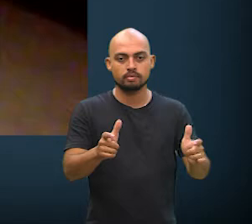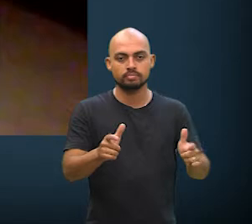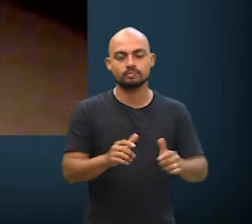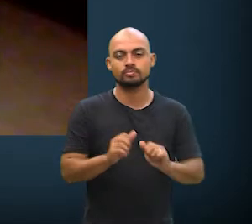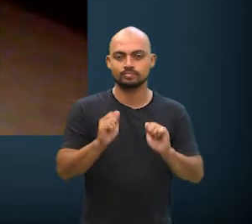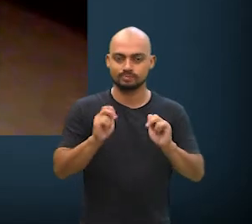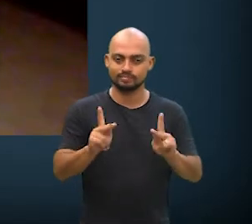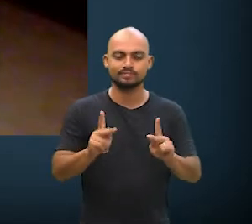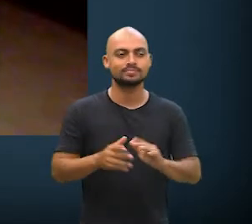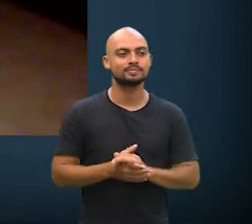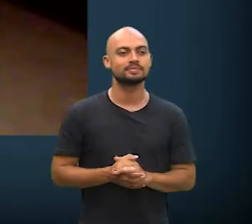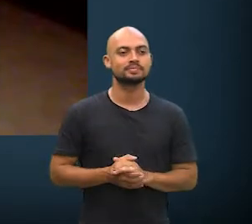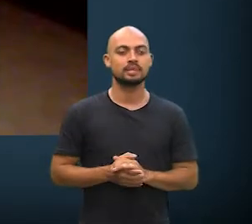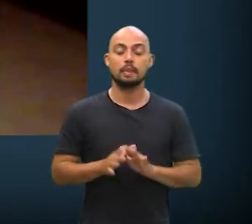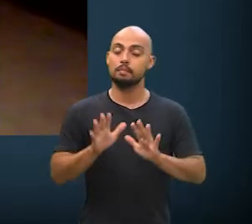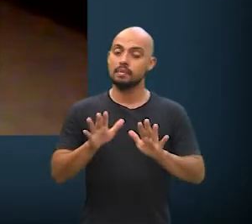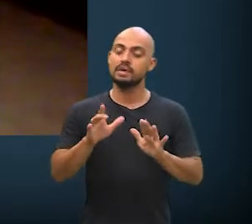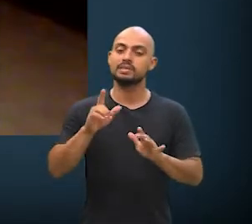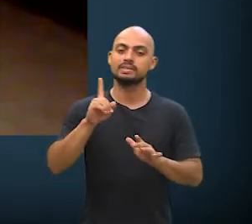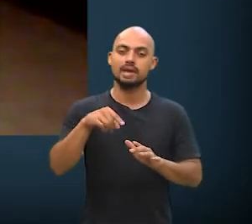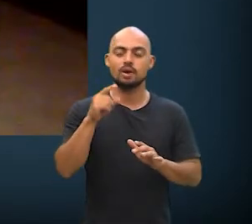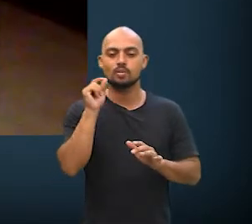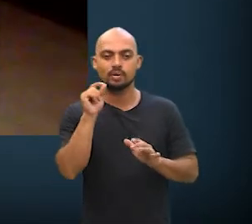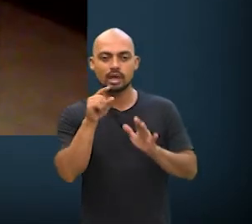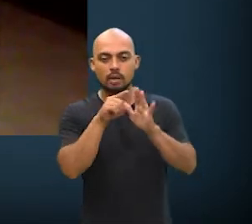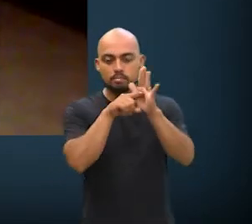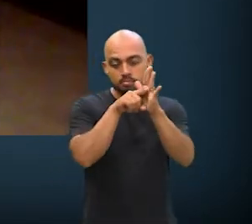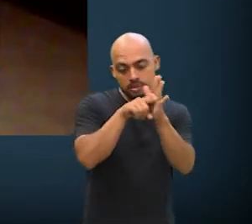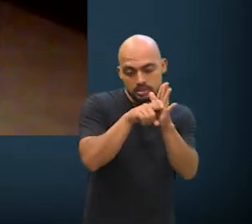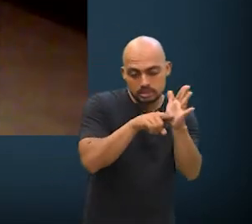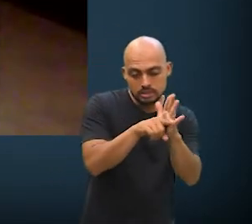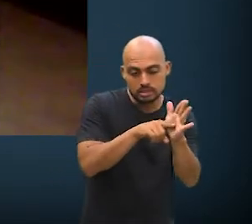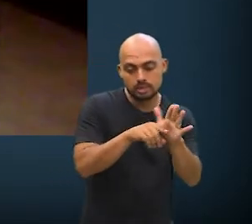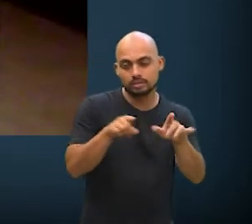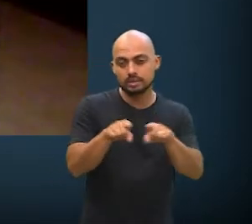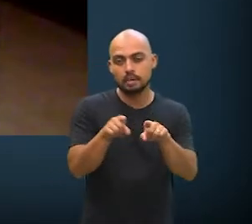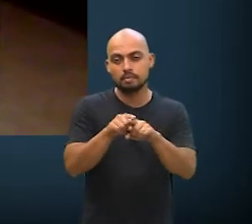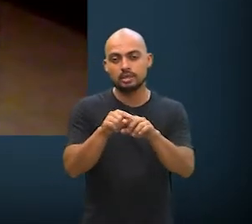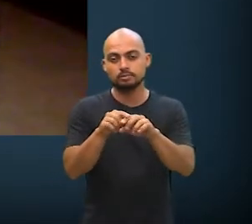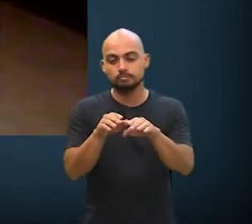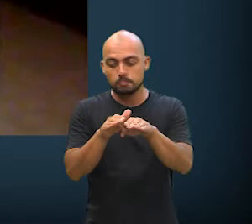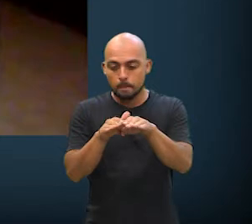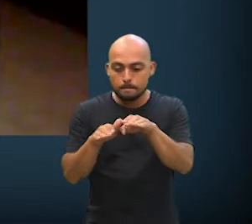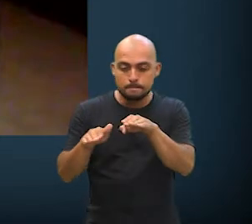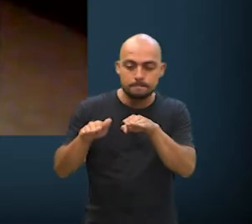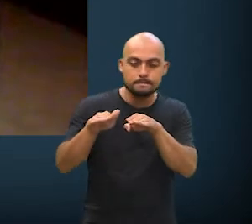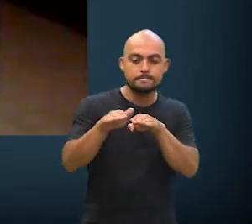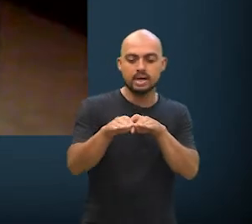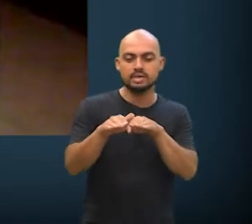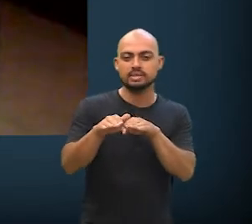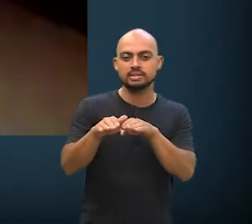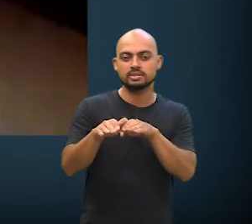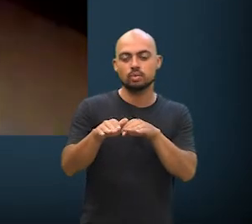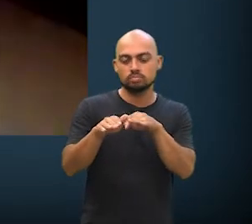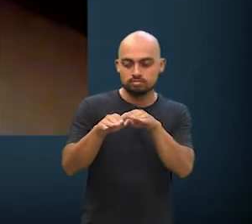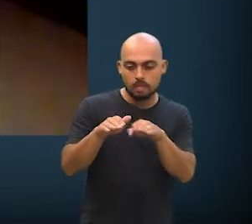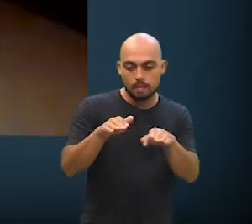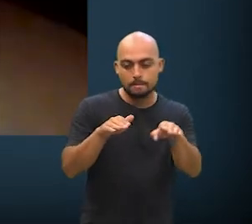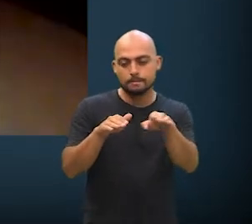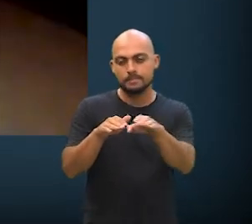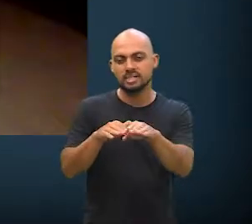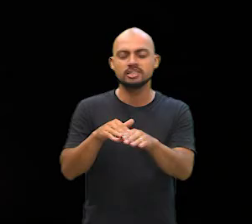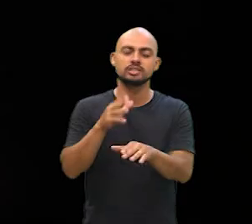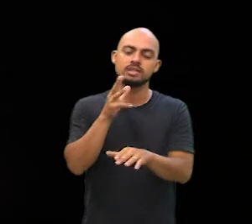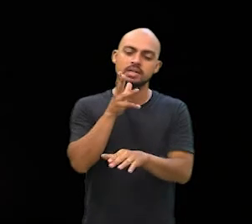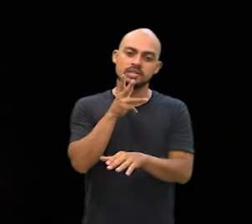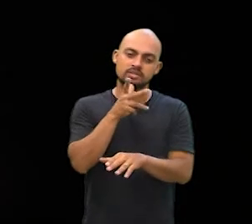é você mapeando, pisando, um degrauzinho de cada vez, sentindo as pessoas, e é o que é basicamente o que acontece,